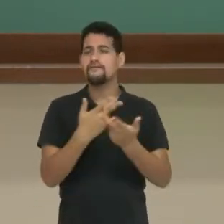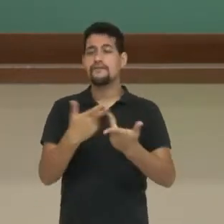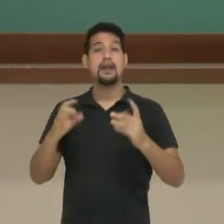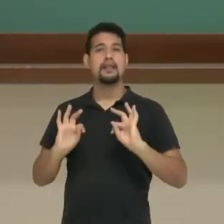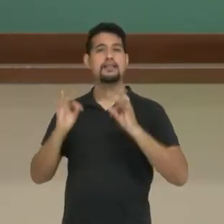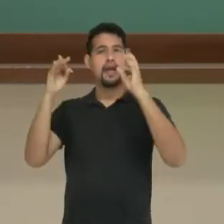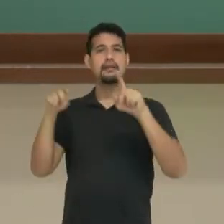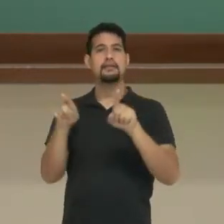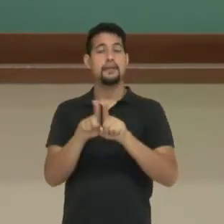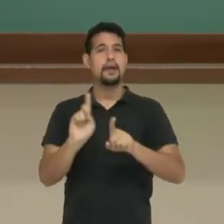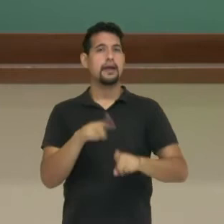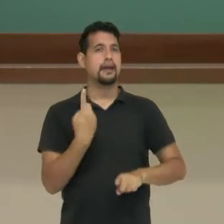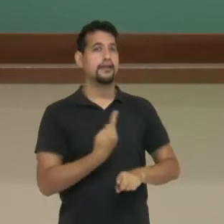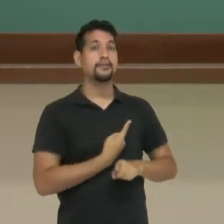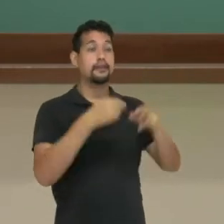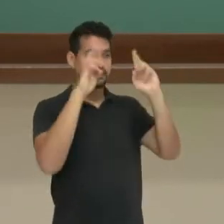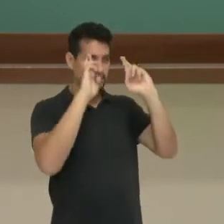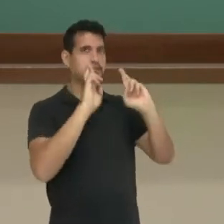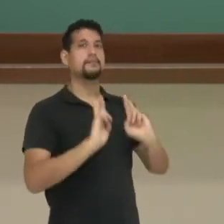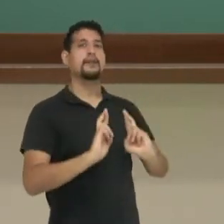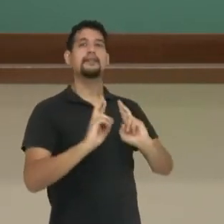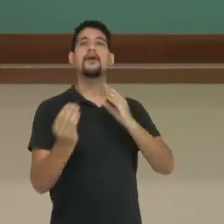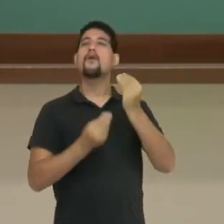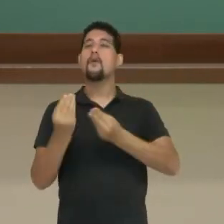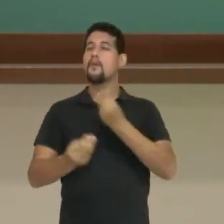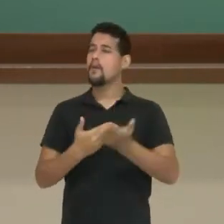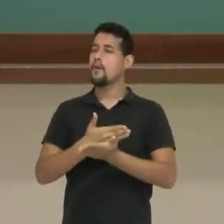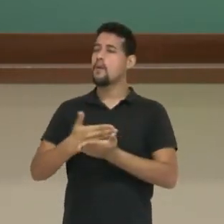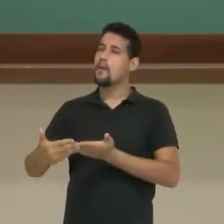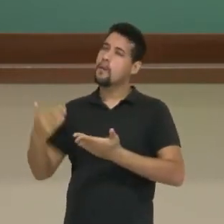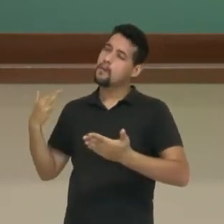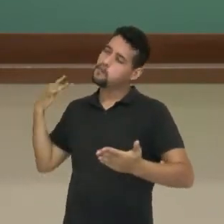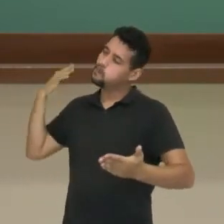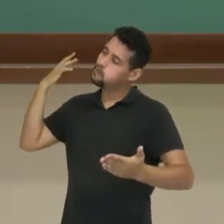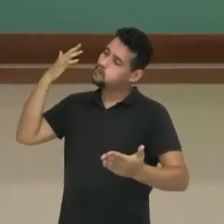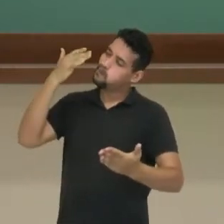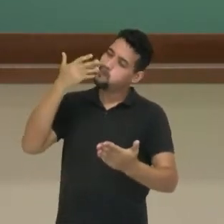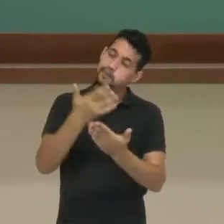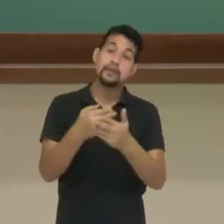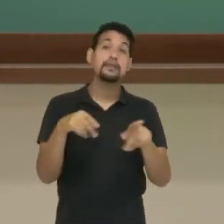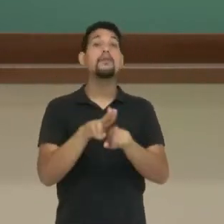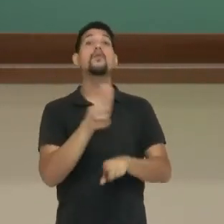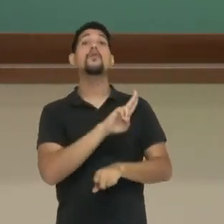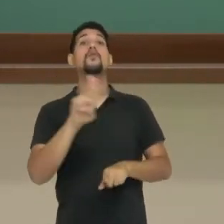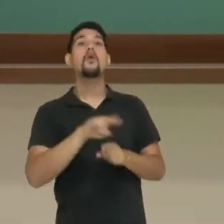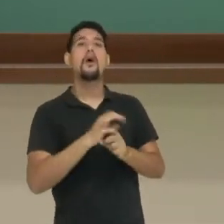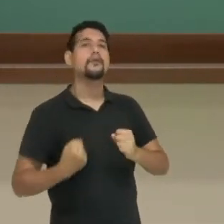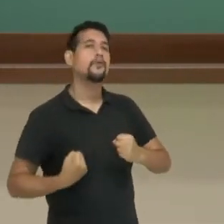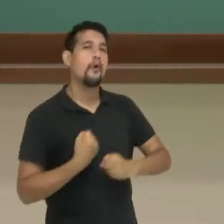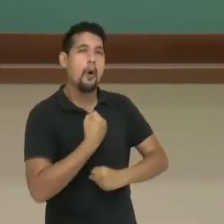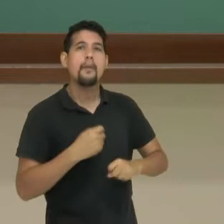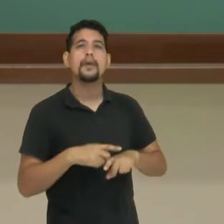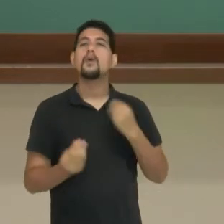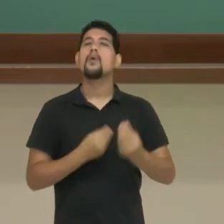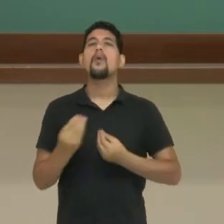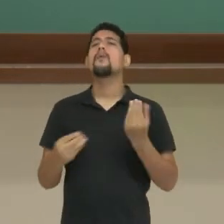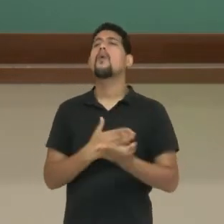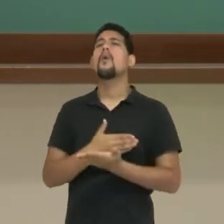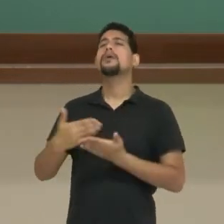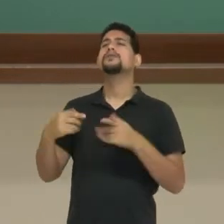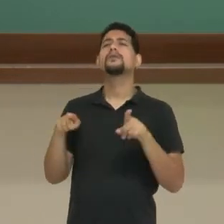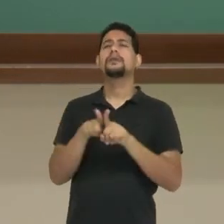né? Então, a gente respeita a origem, né? Os nomes dos golpes, como eles foram criados